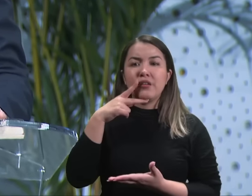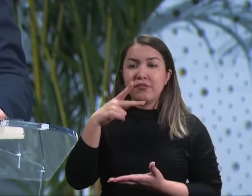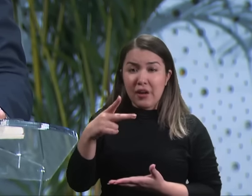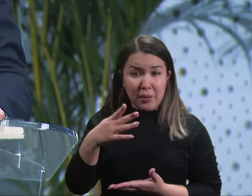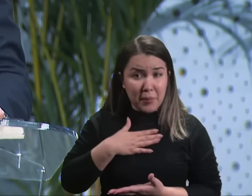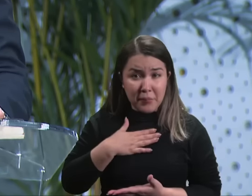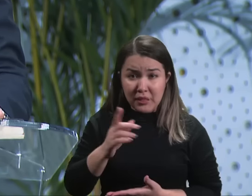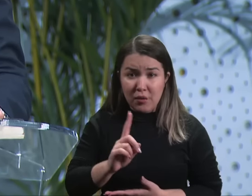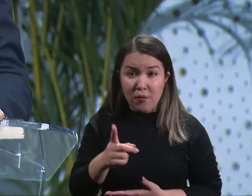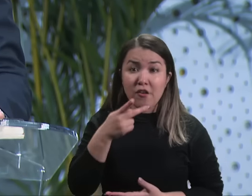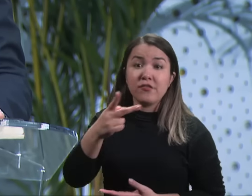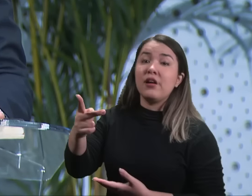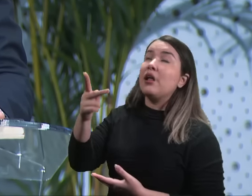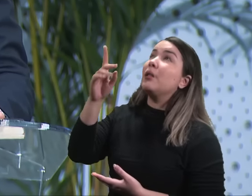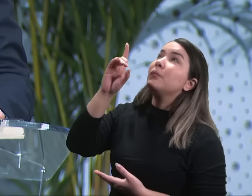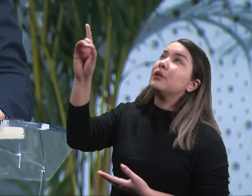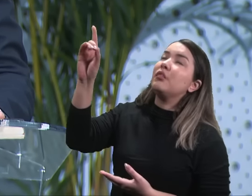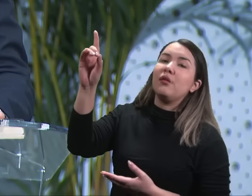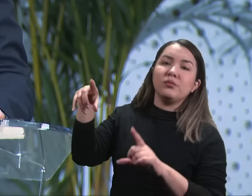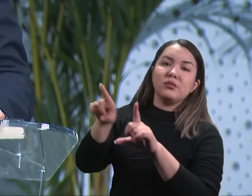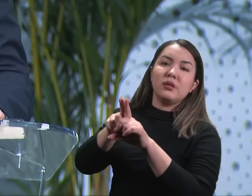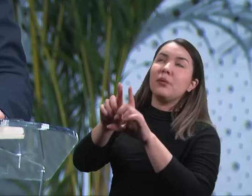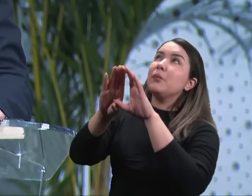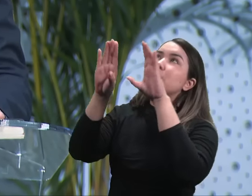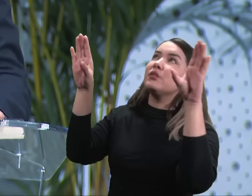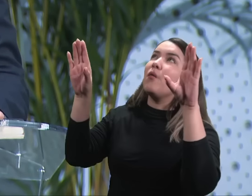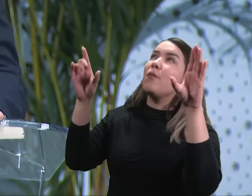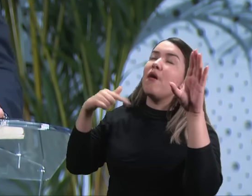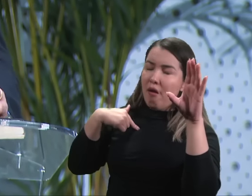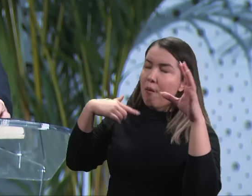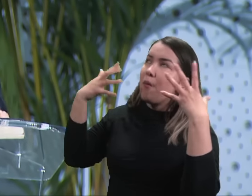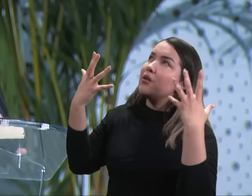mas diga para o senhor e para todos os céus eu